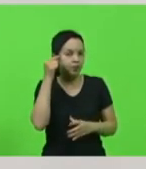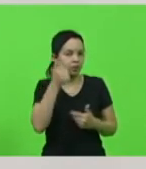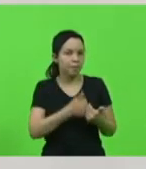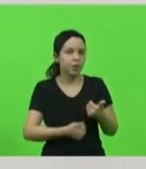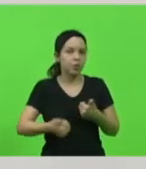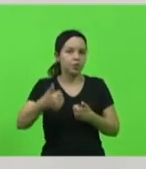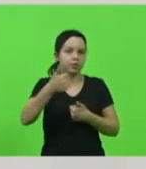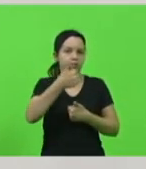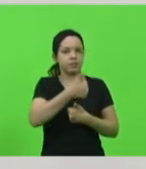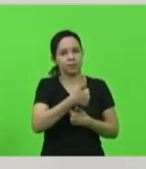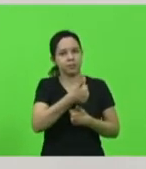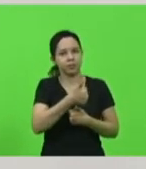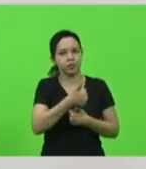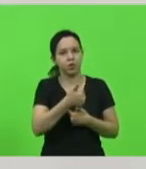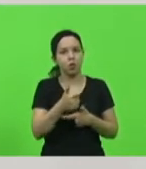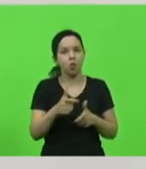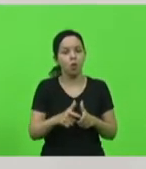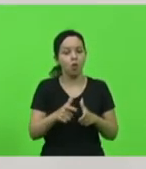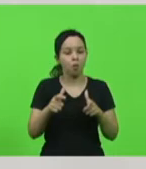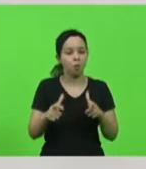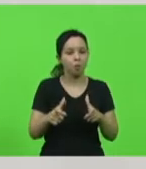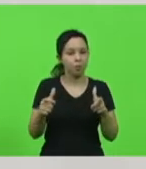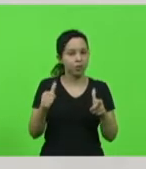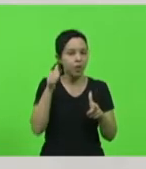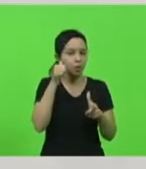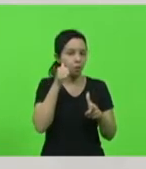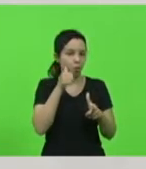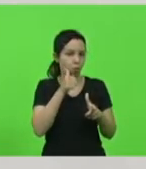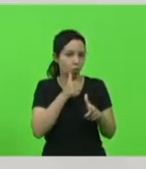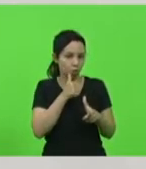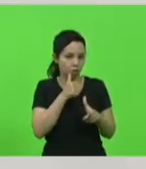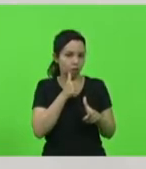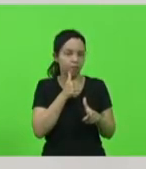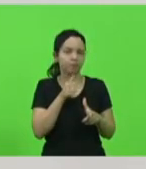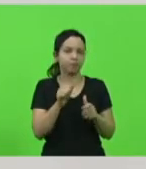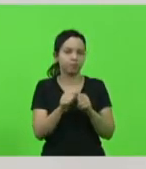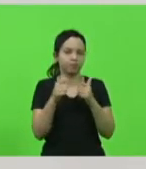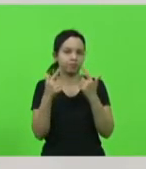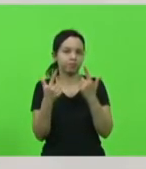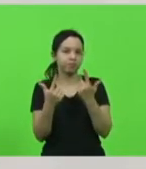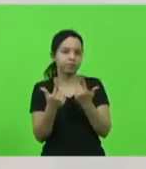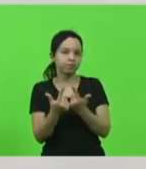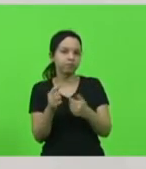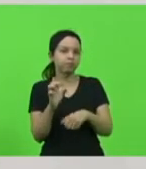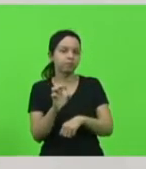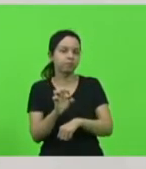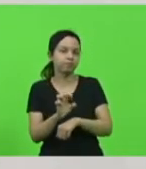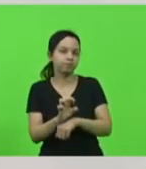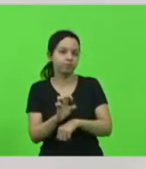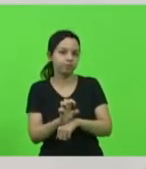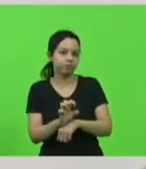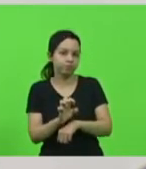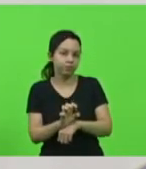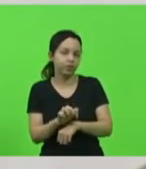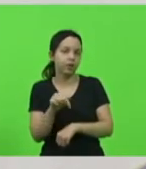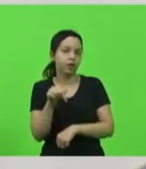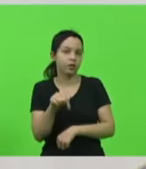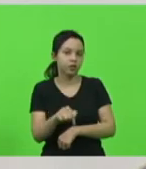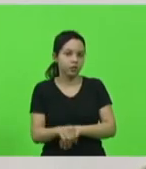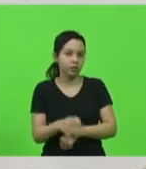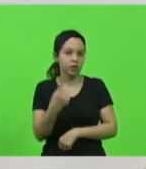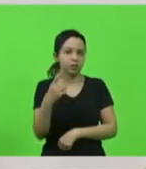bancada feminina na Assembleia Legislativa, a 19ª legislatura, se refletiu também